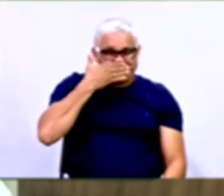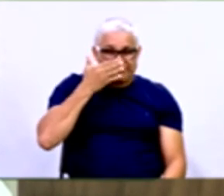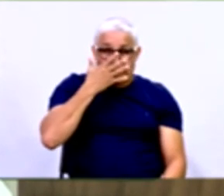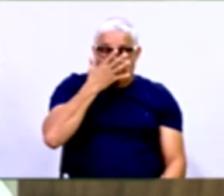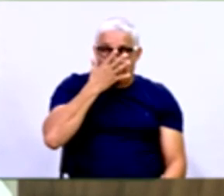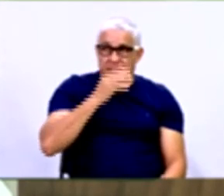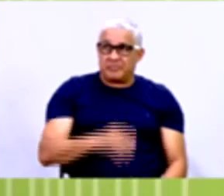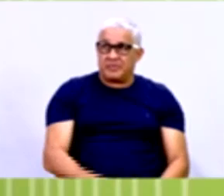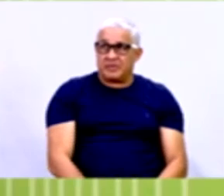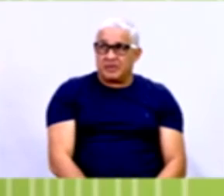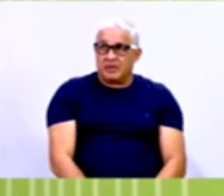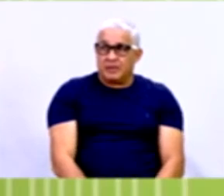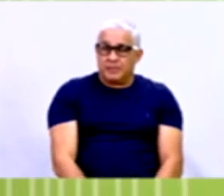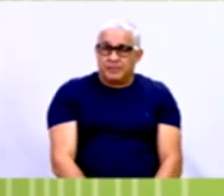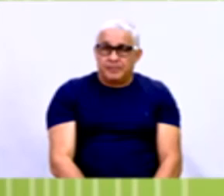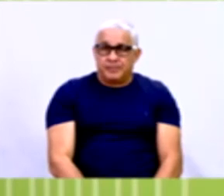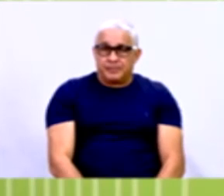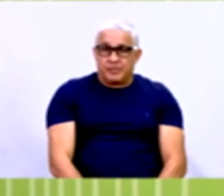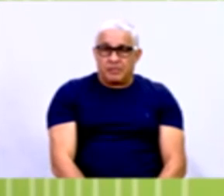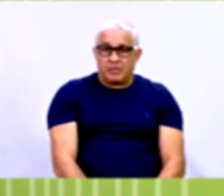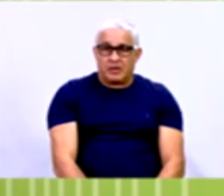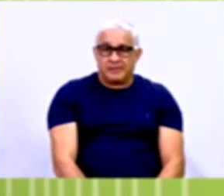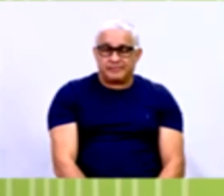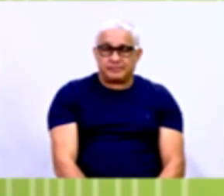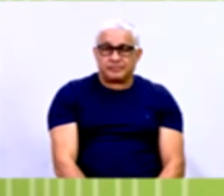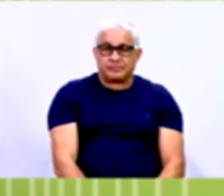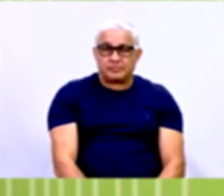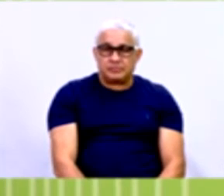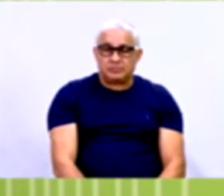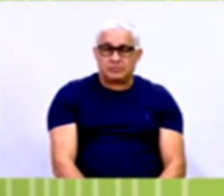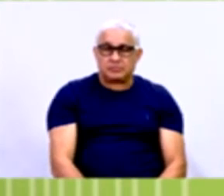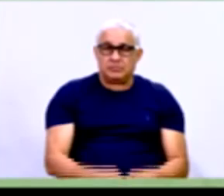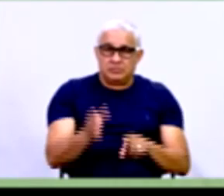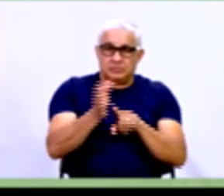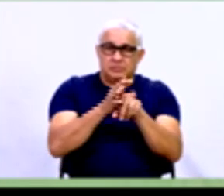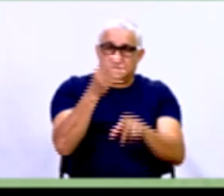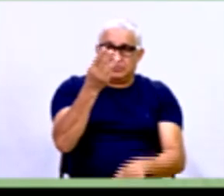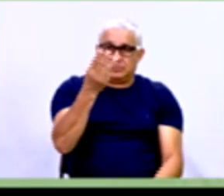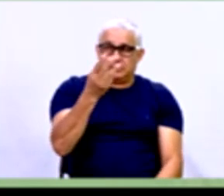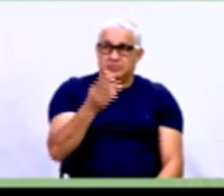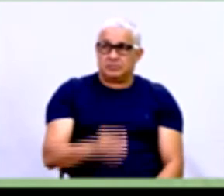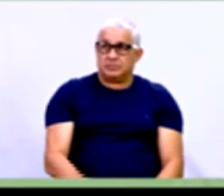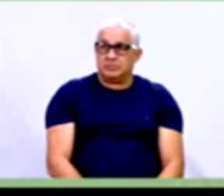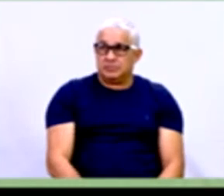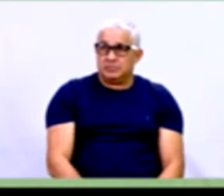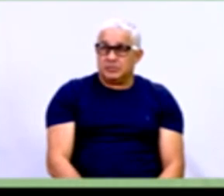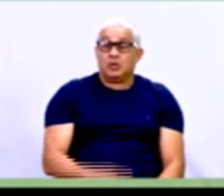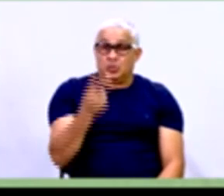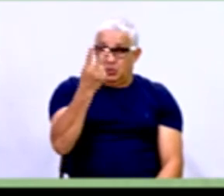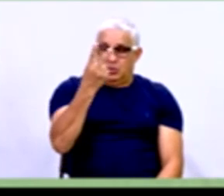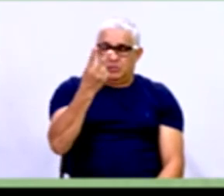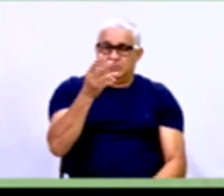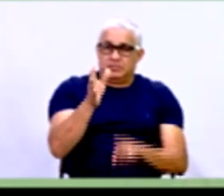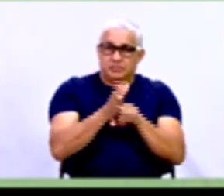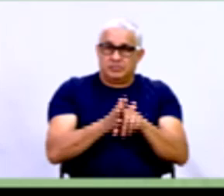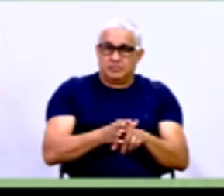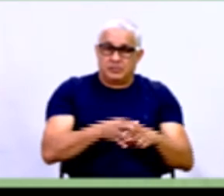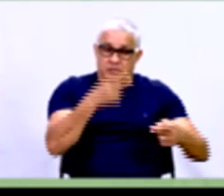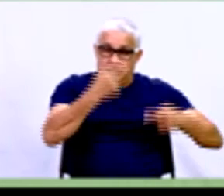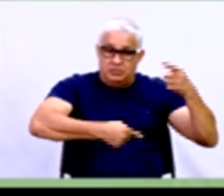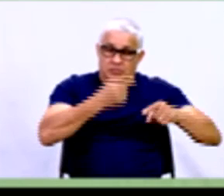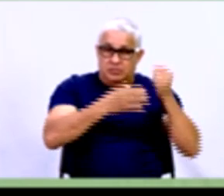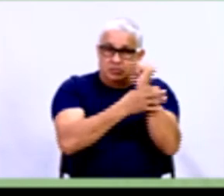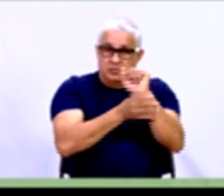atividades. Ok. Vamos lá então, questão 3, né? Nós já fomos no item 1, agora vamos ao item 2. A política de segurança